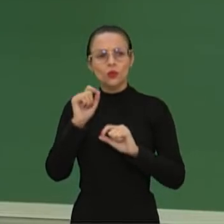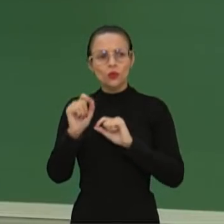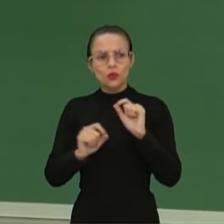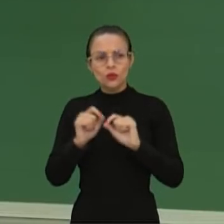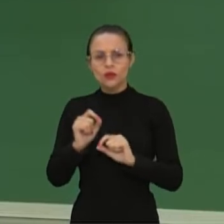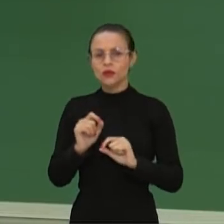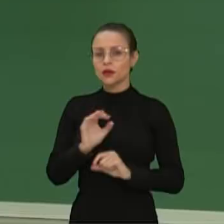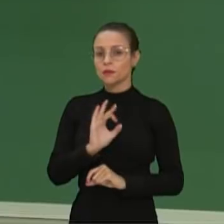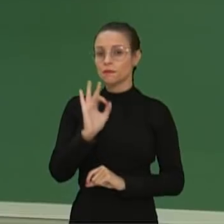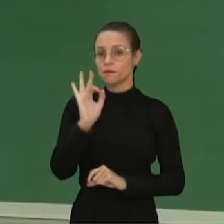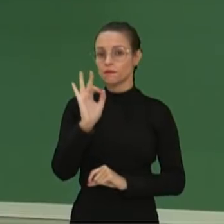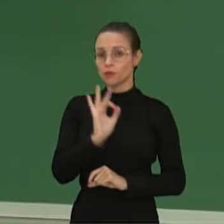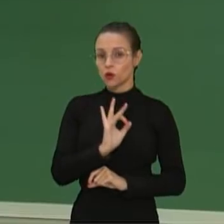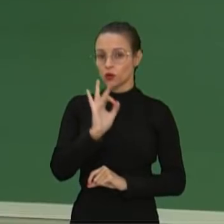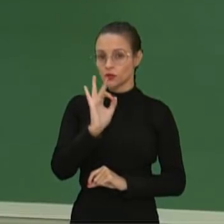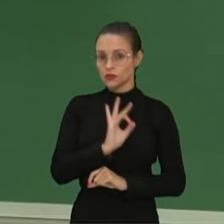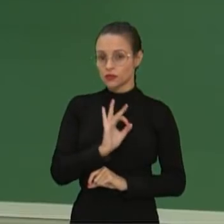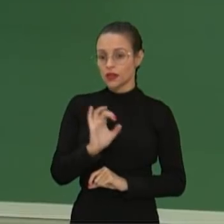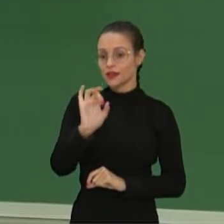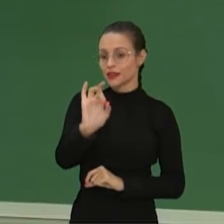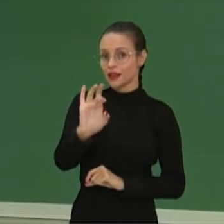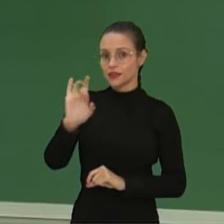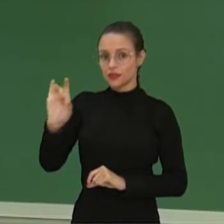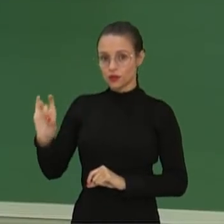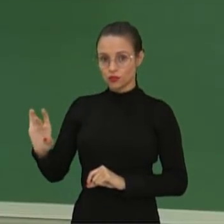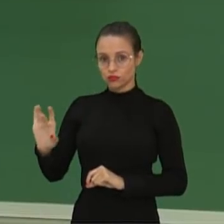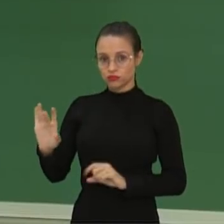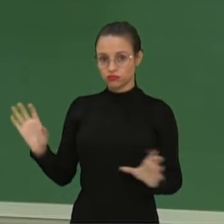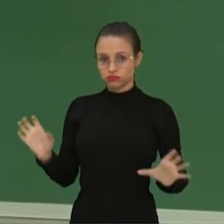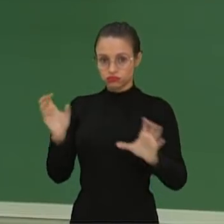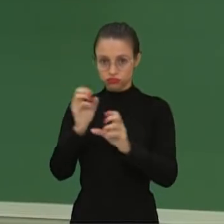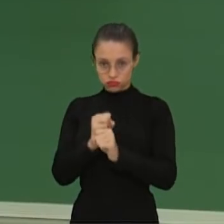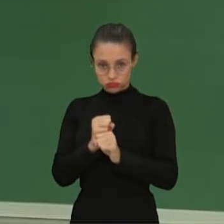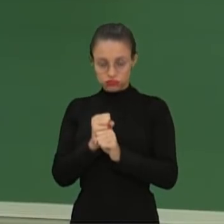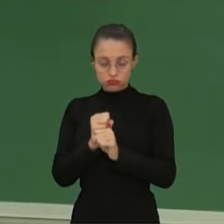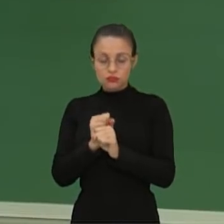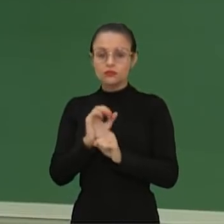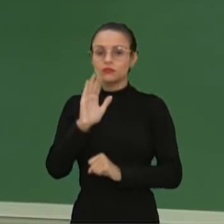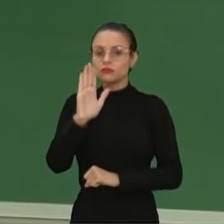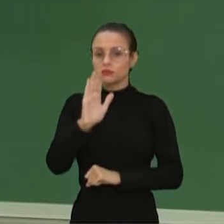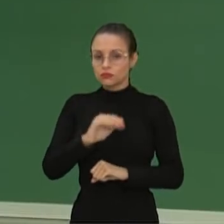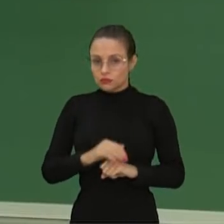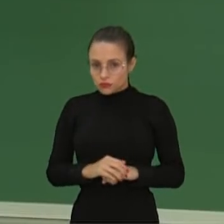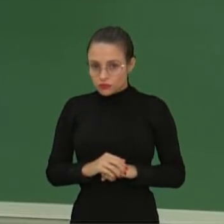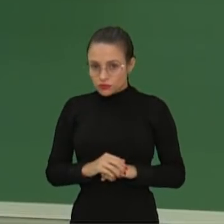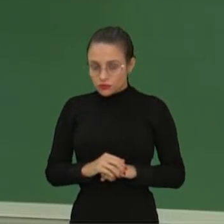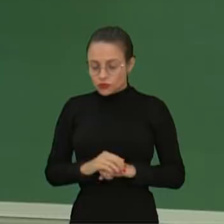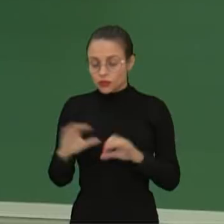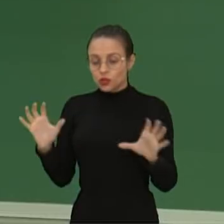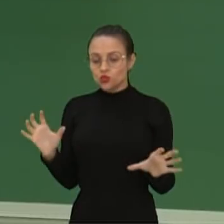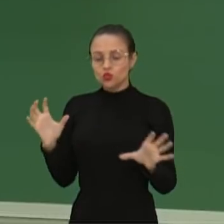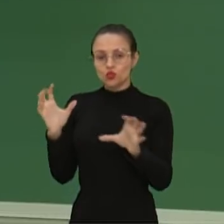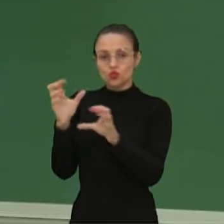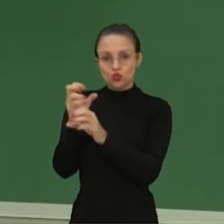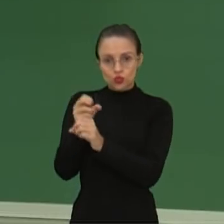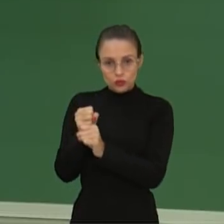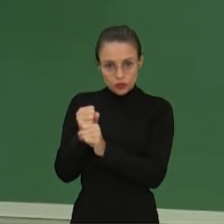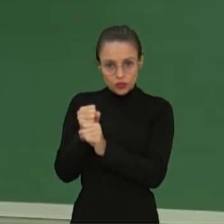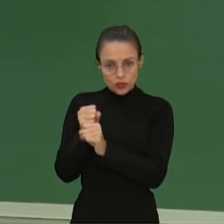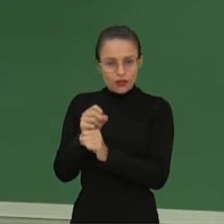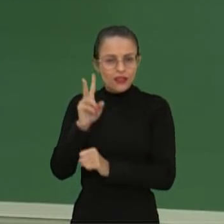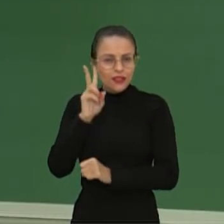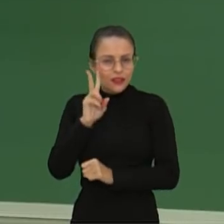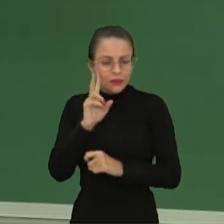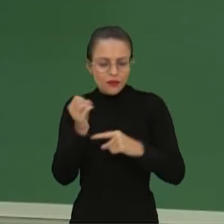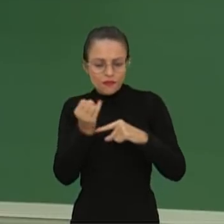qual é a porcentagem que cada um ganha de um total. Então, se nós temos o total... Lembra